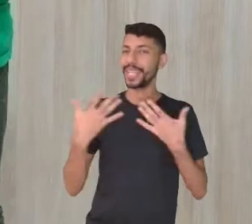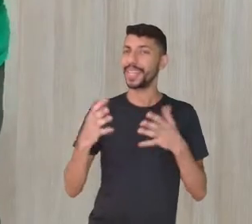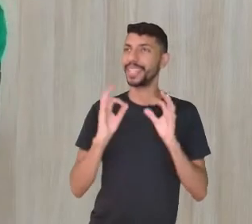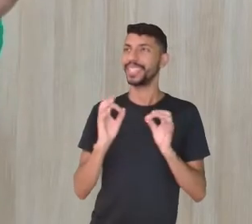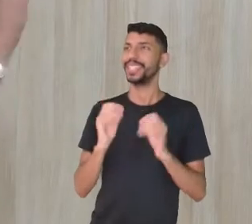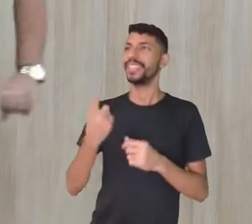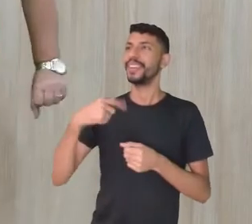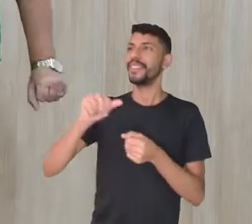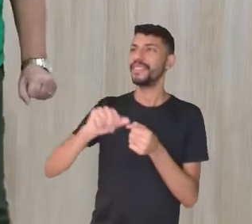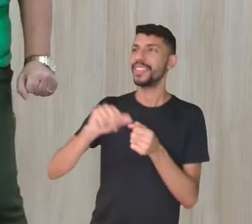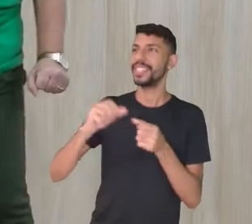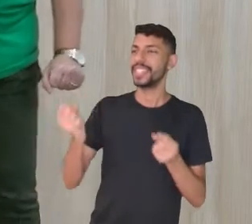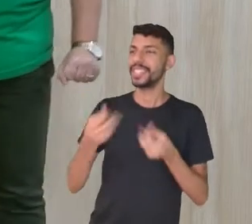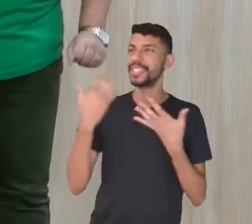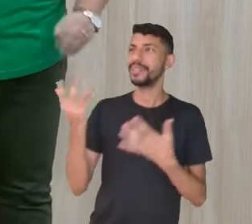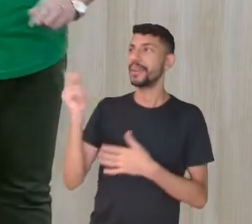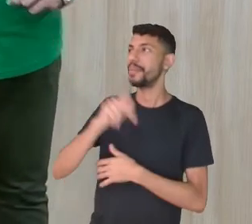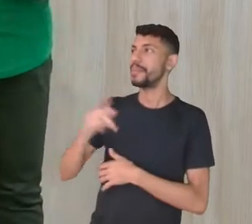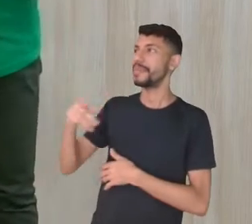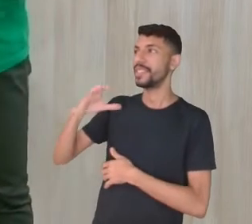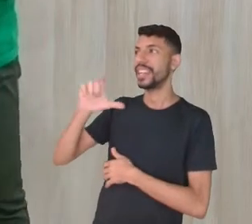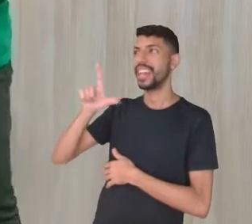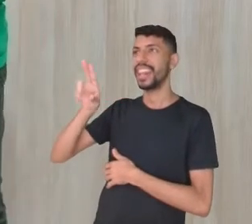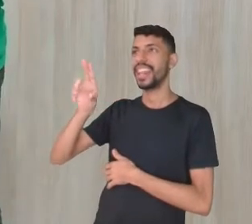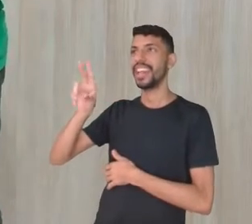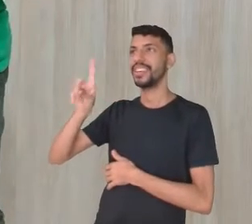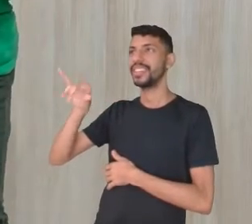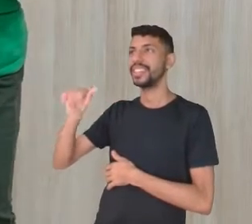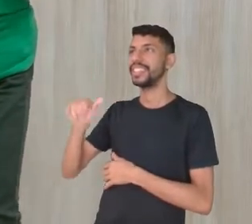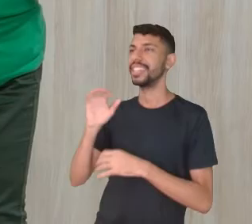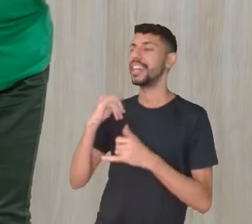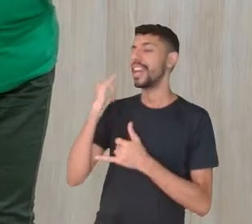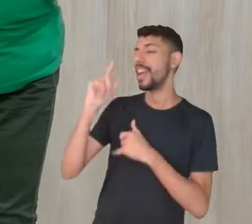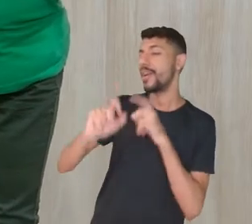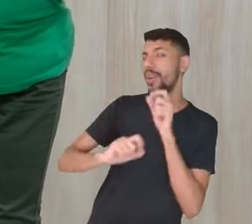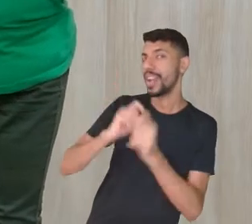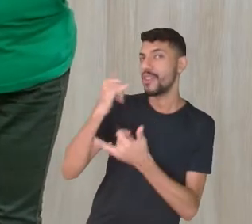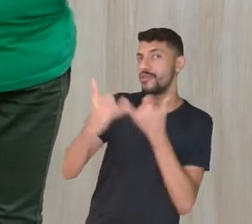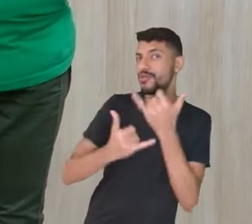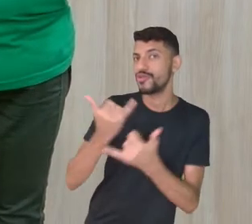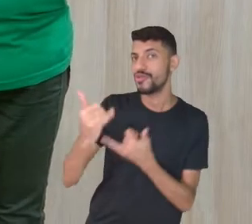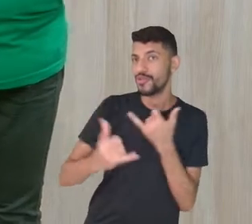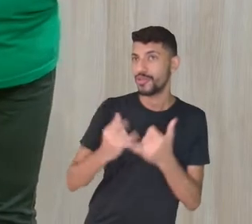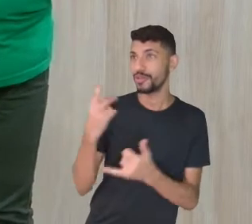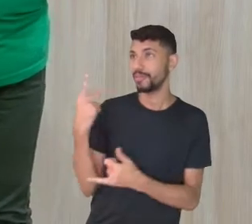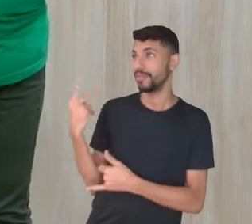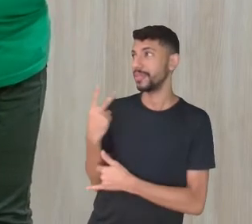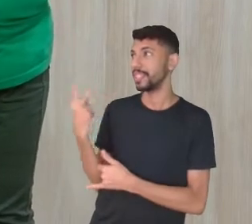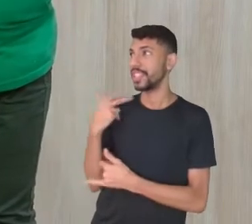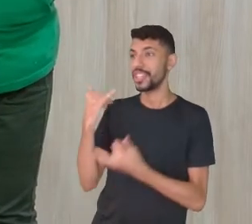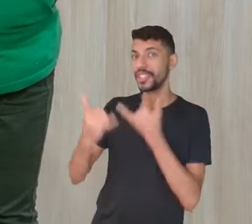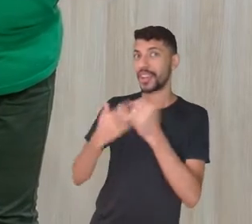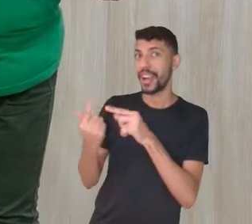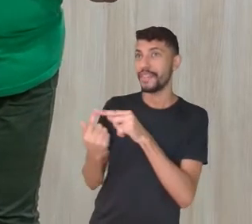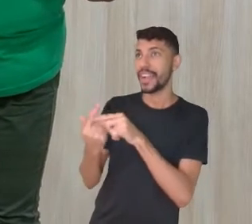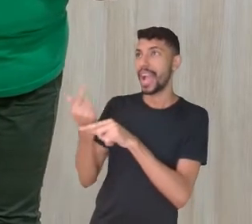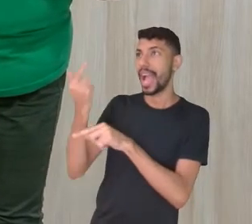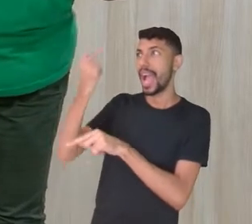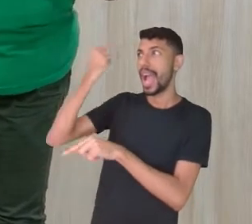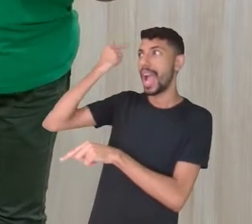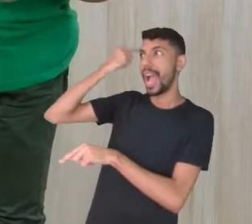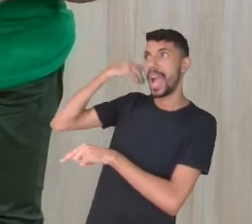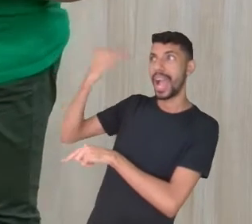fazer uma surpresa aqui à professora Cláudia. Um jogo, pessoal, que eu e a professora Cláudia jogávamos algumas